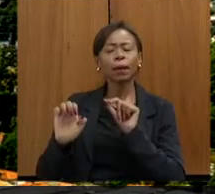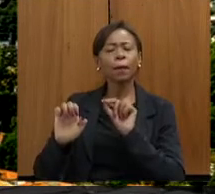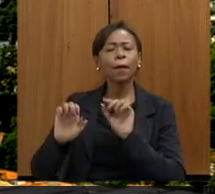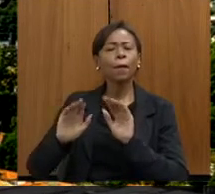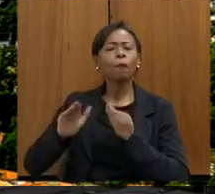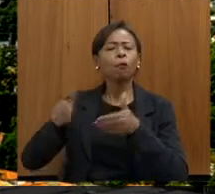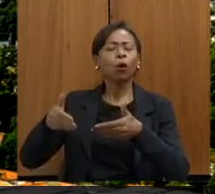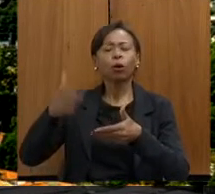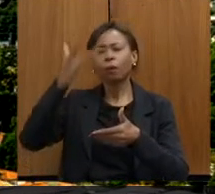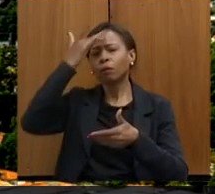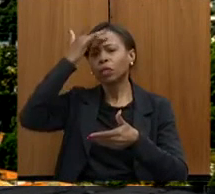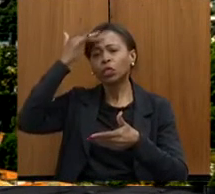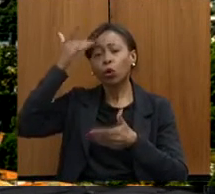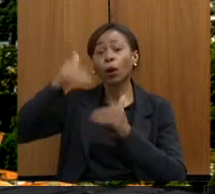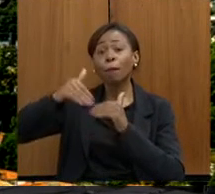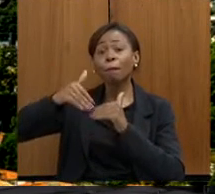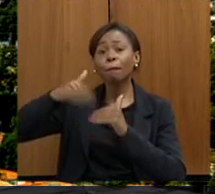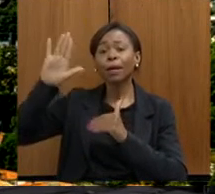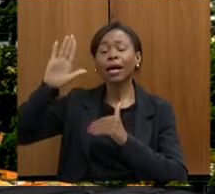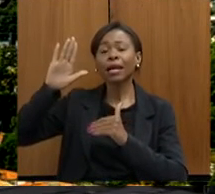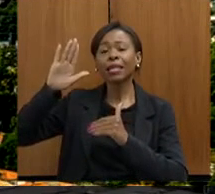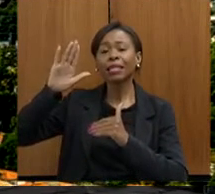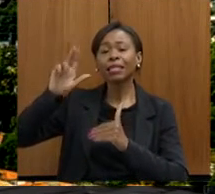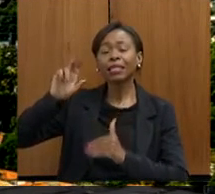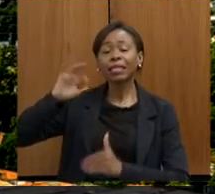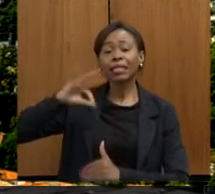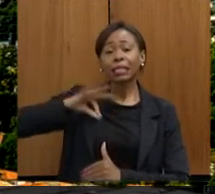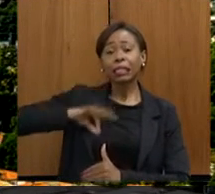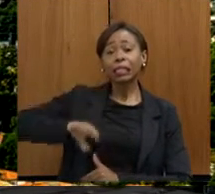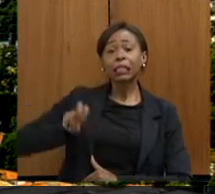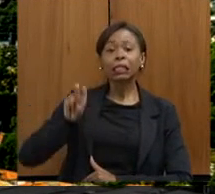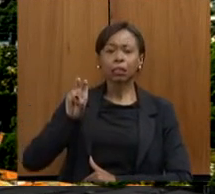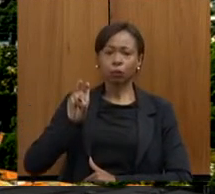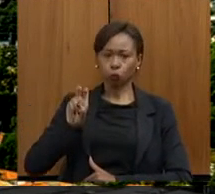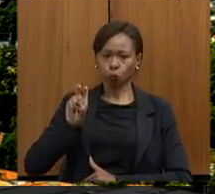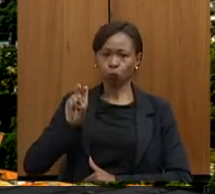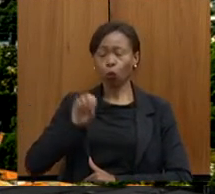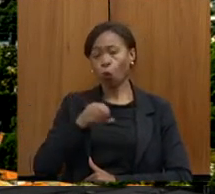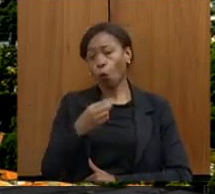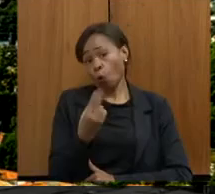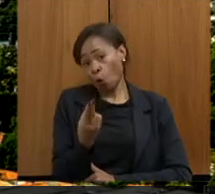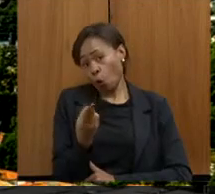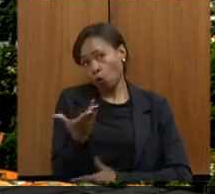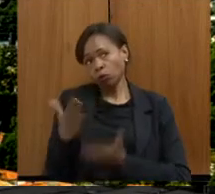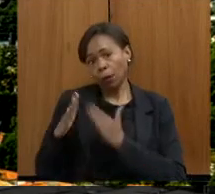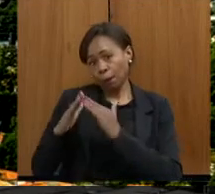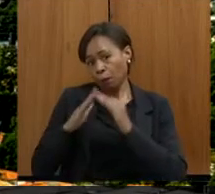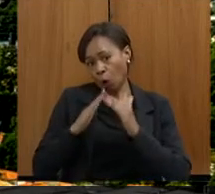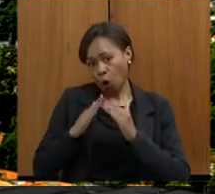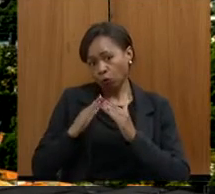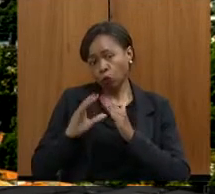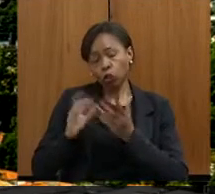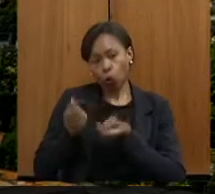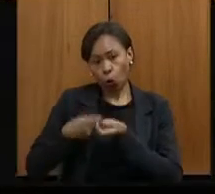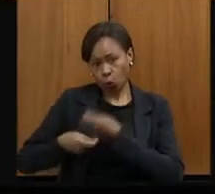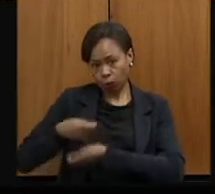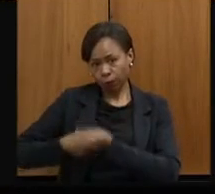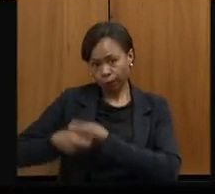famílias com mais de cinco salários mínimos ou imóveis comerciais. Muito bem.